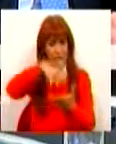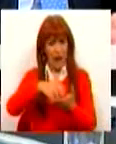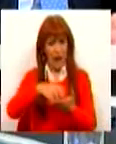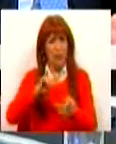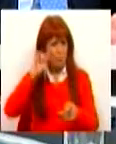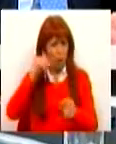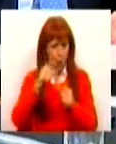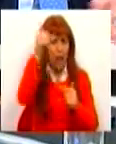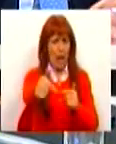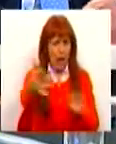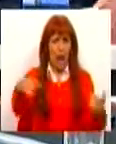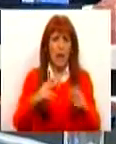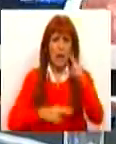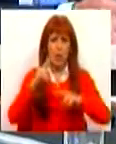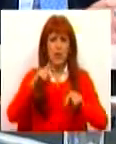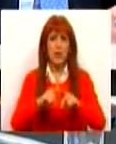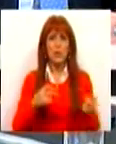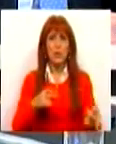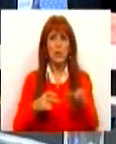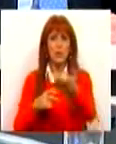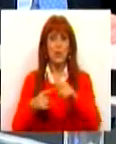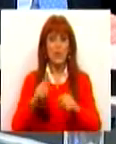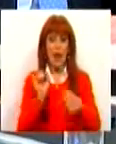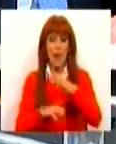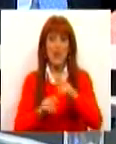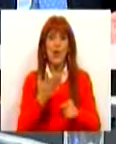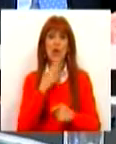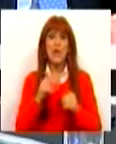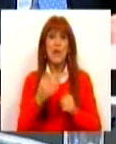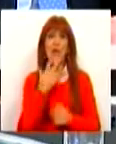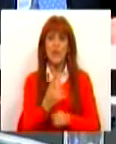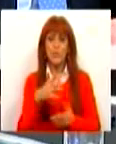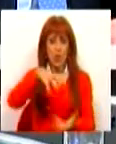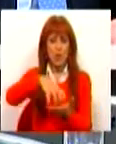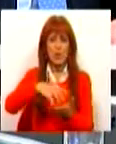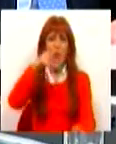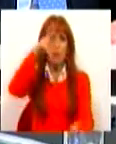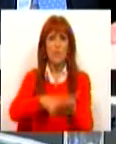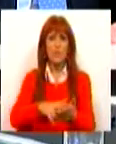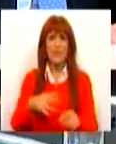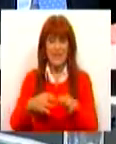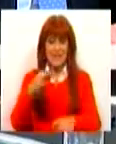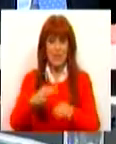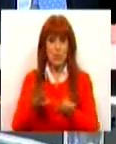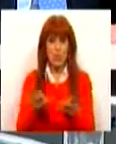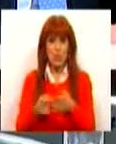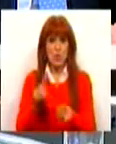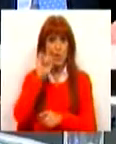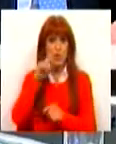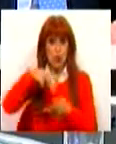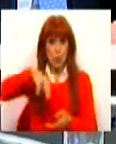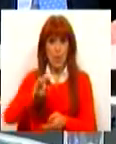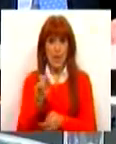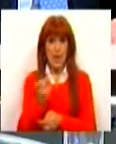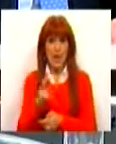instalada. A construção do ATI, do Armazém Temporário Individual, aprovado em setembro pelo Conselho de Segurança Nuclear